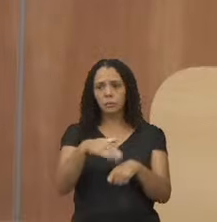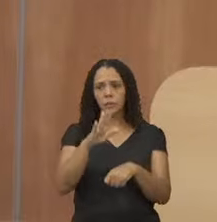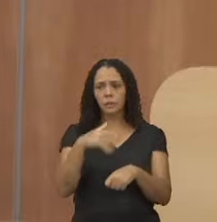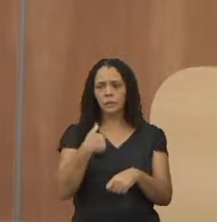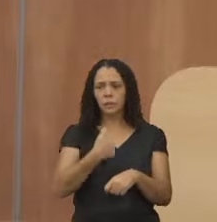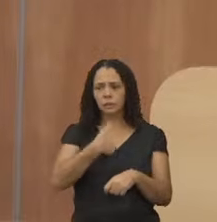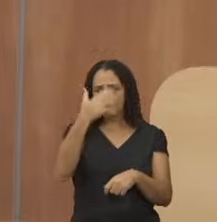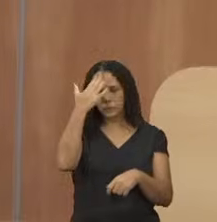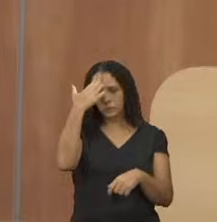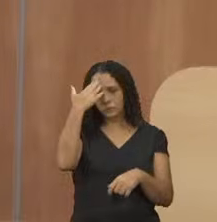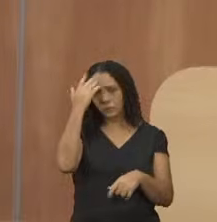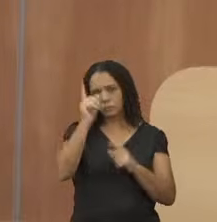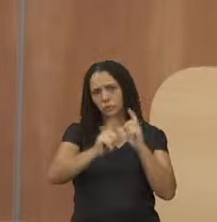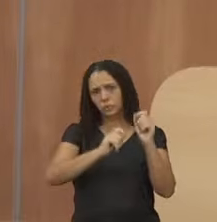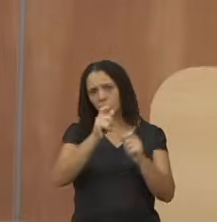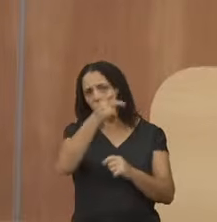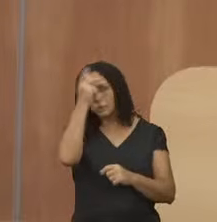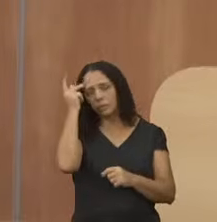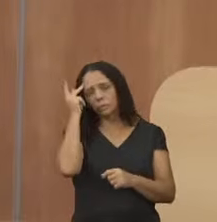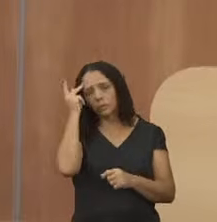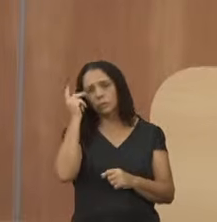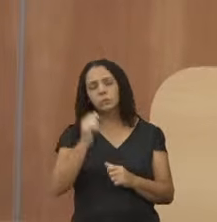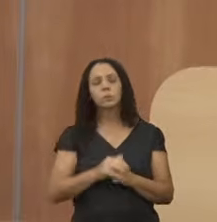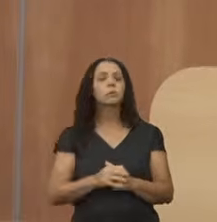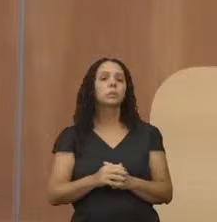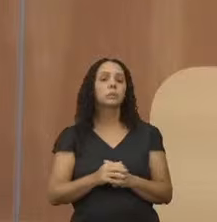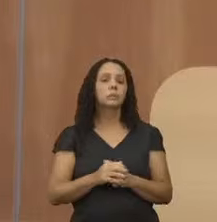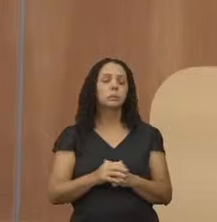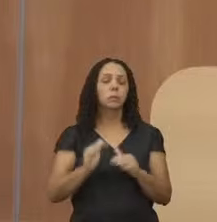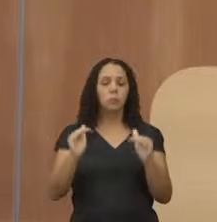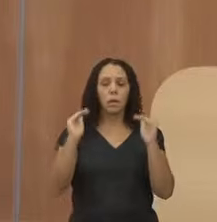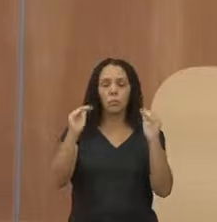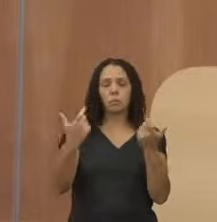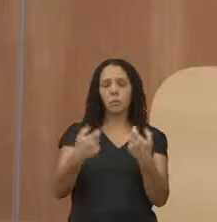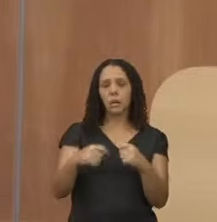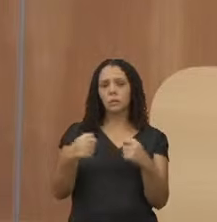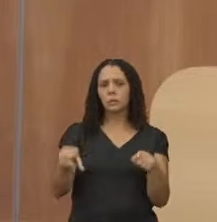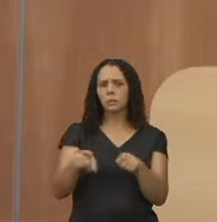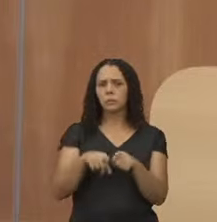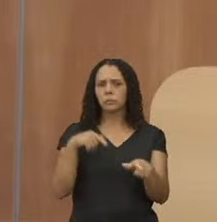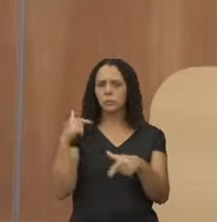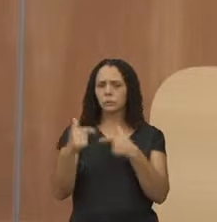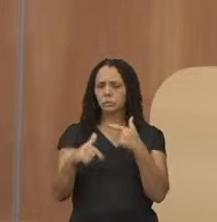sabe que as pessoas, a classe mais elevada, precisa também do